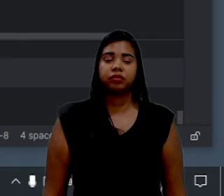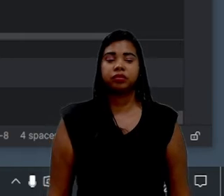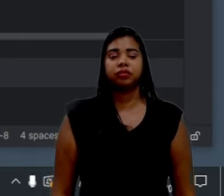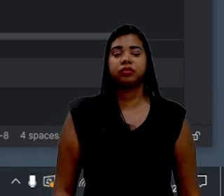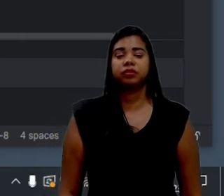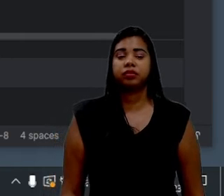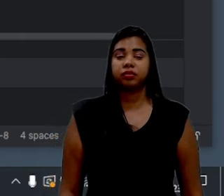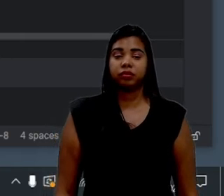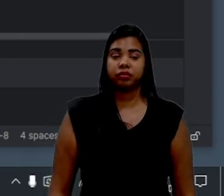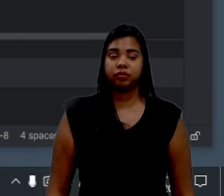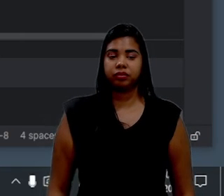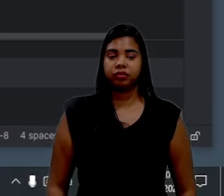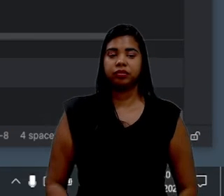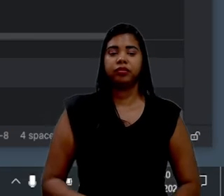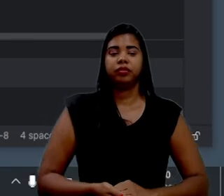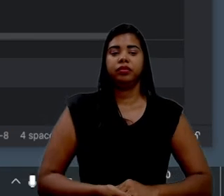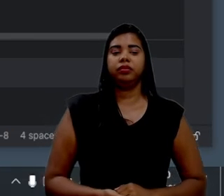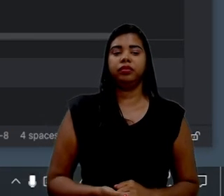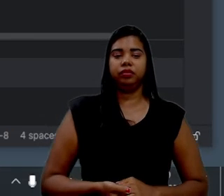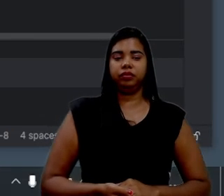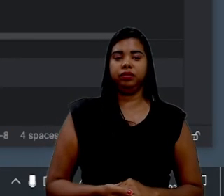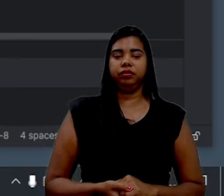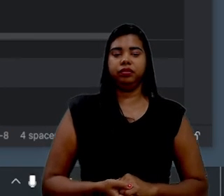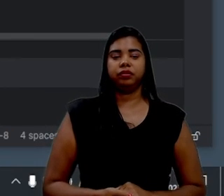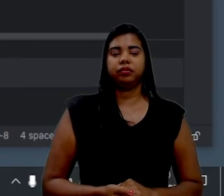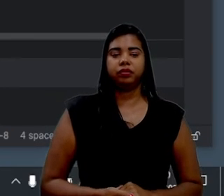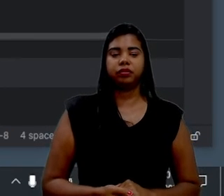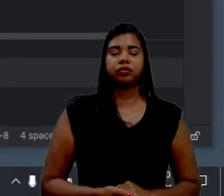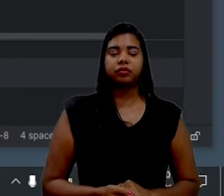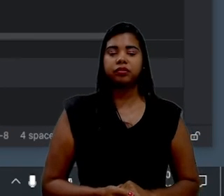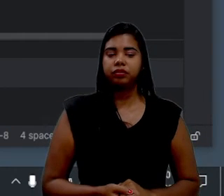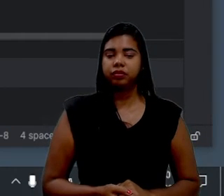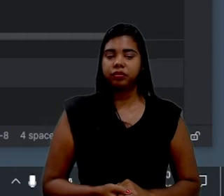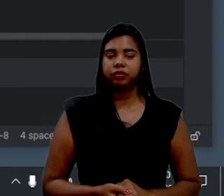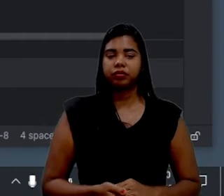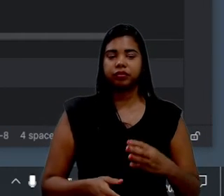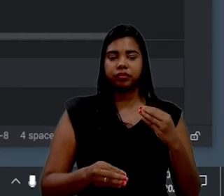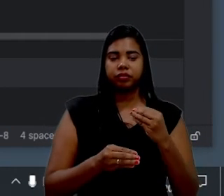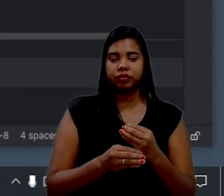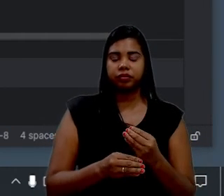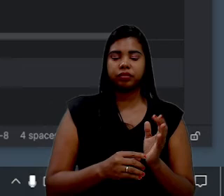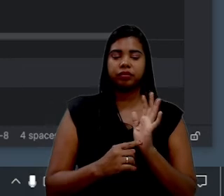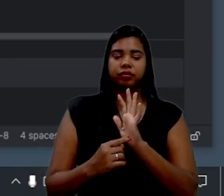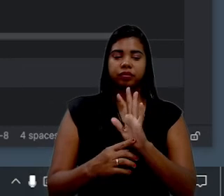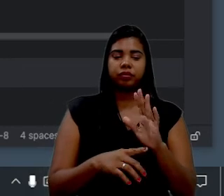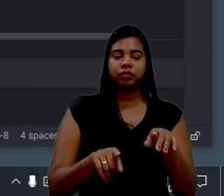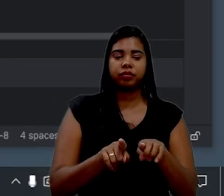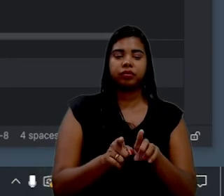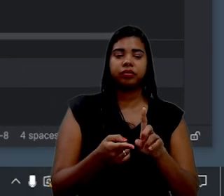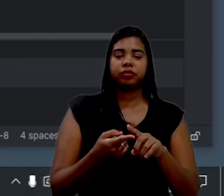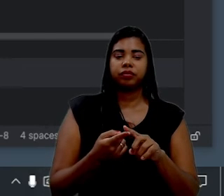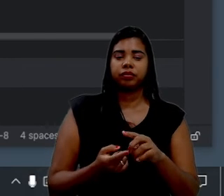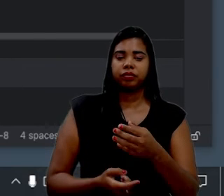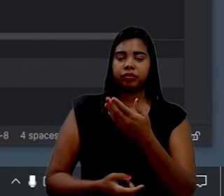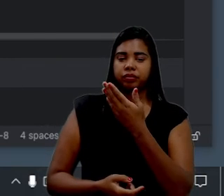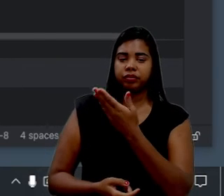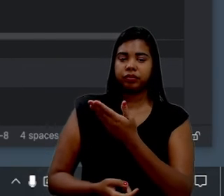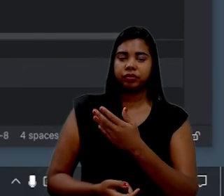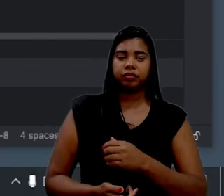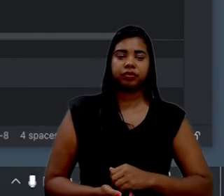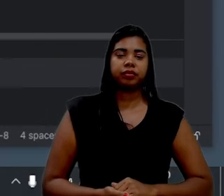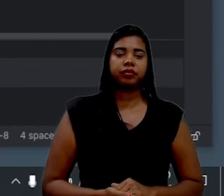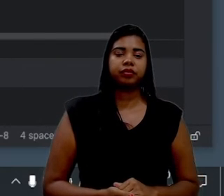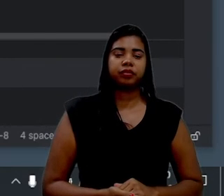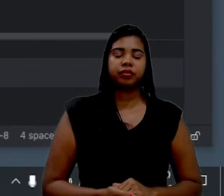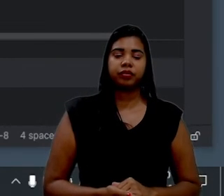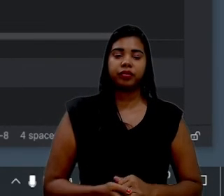colchete, base dir, né, que é a base de, né, originária, né, do diretório raiz, né, E o template, só colocar